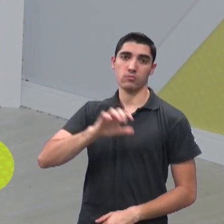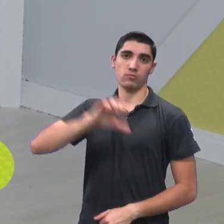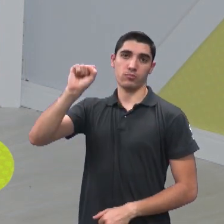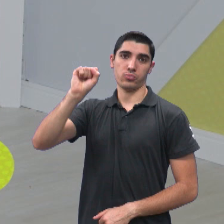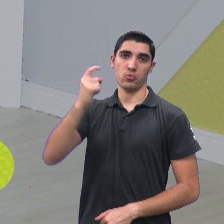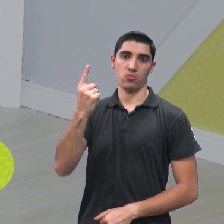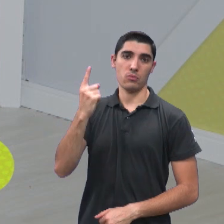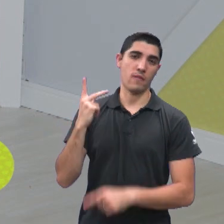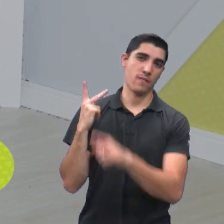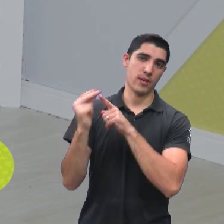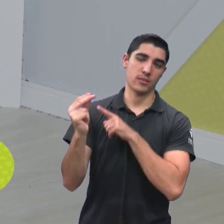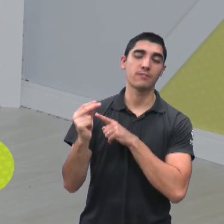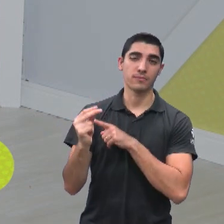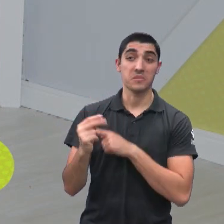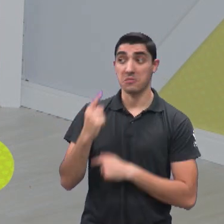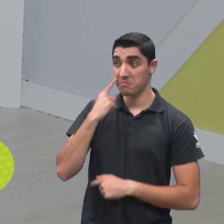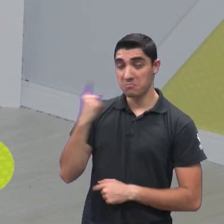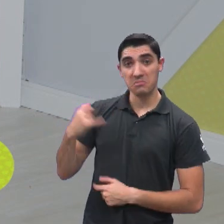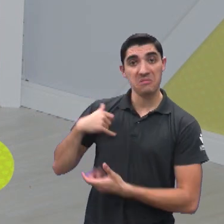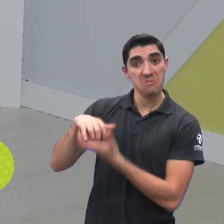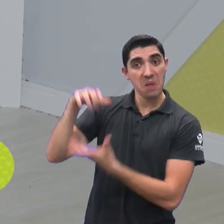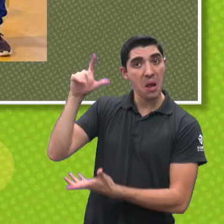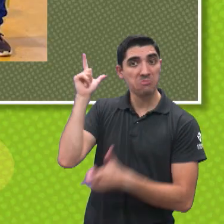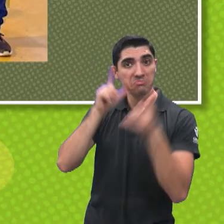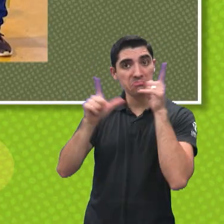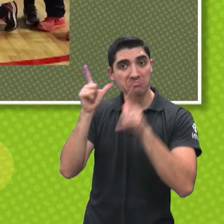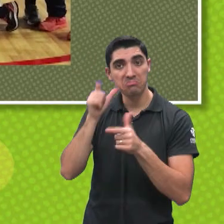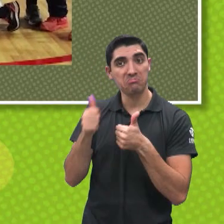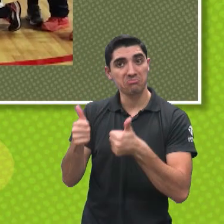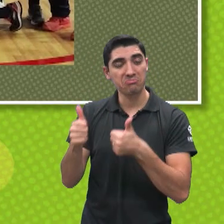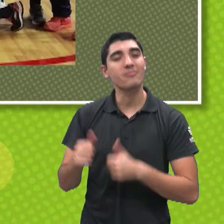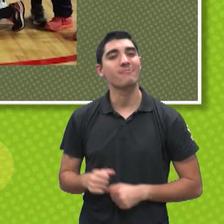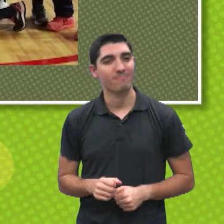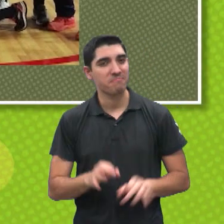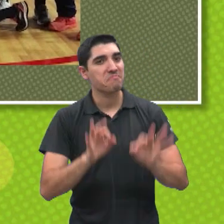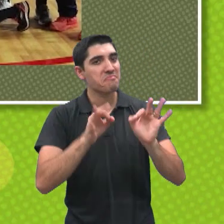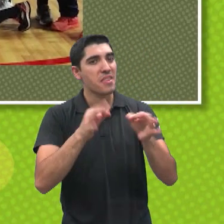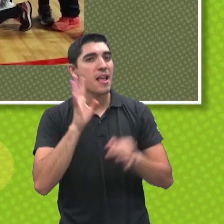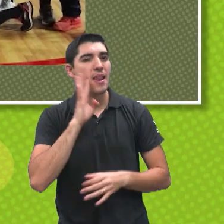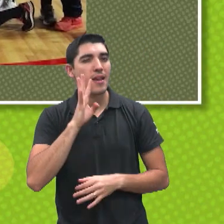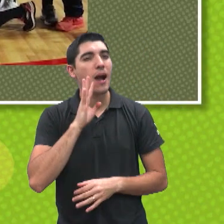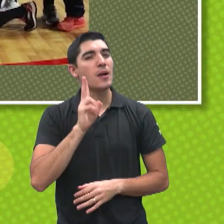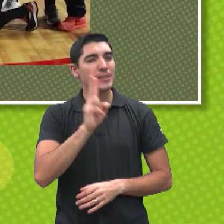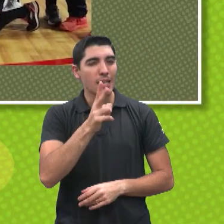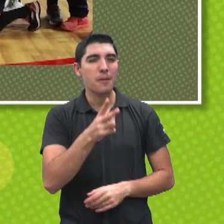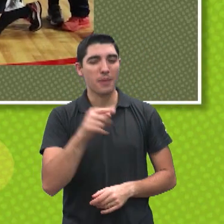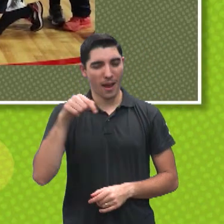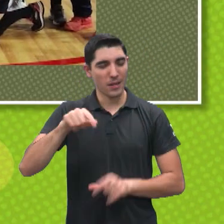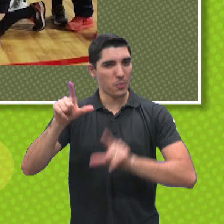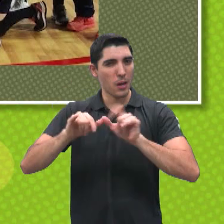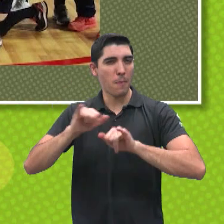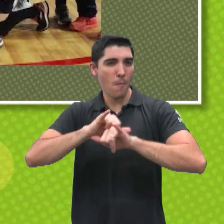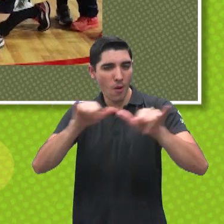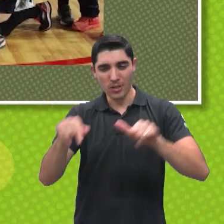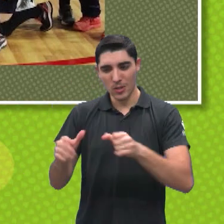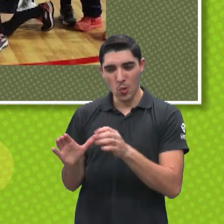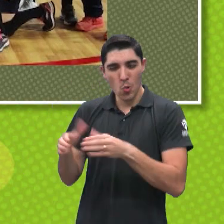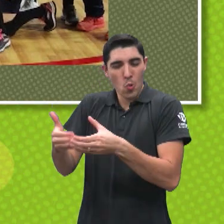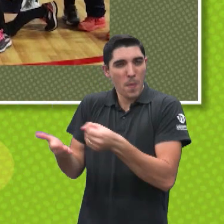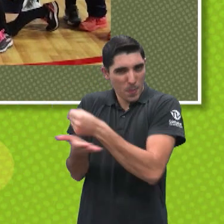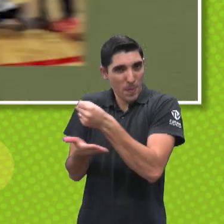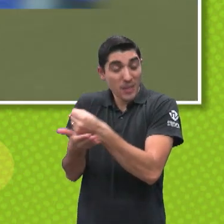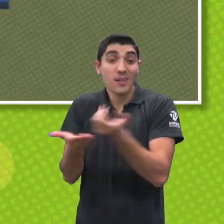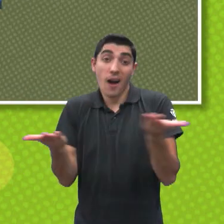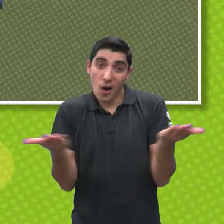os vovôs e as vovós aí fazendo bonito, Brunão. Muito bacana, a gente sempre fala aqui das categorias de base, né, do atleta cidadão, e também dos vovôs e